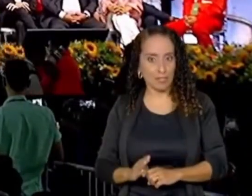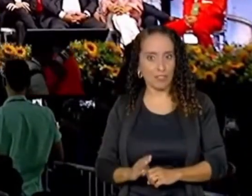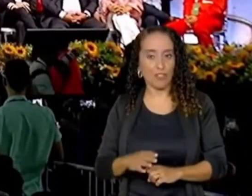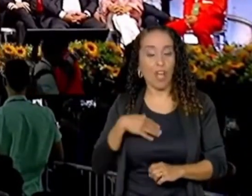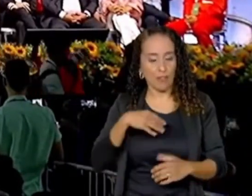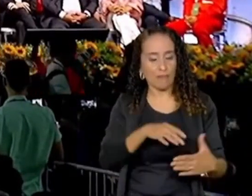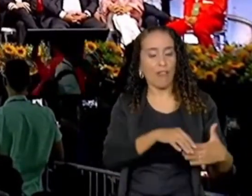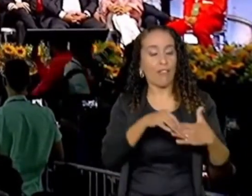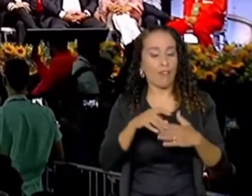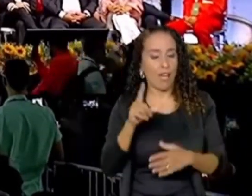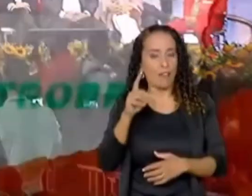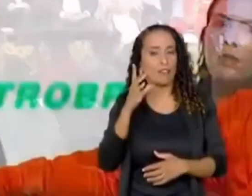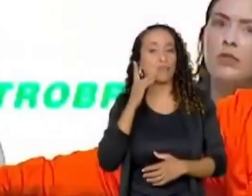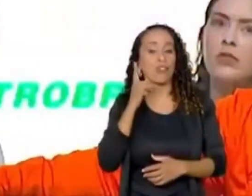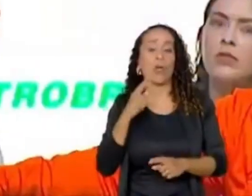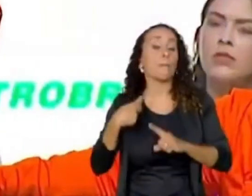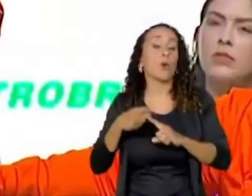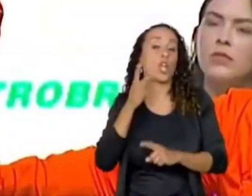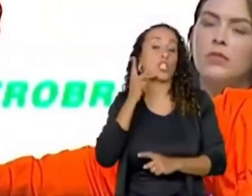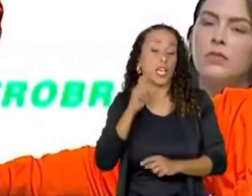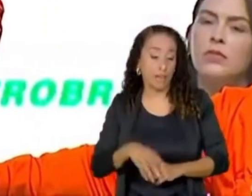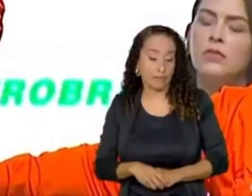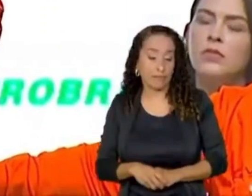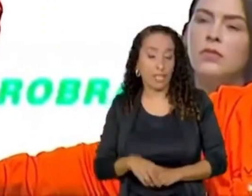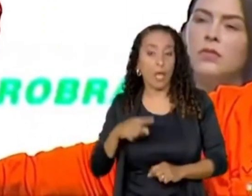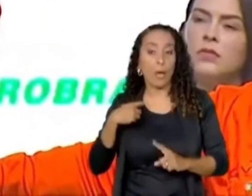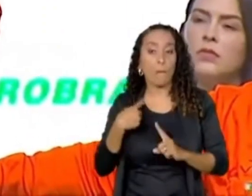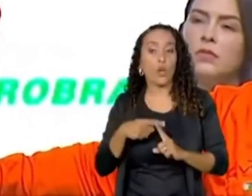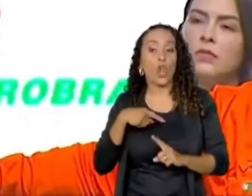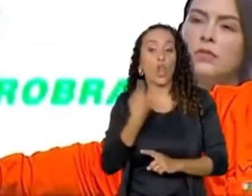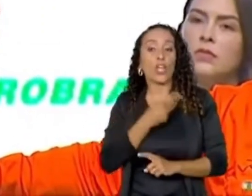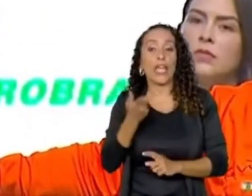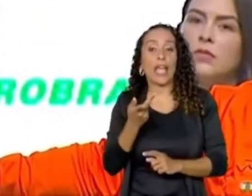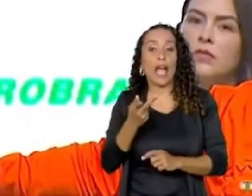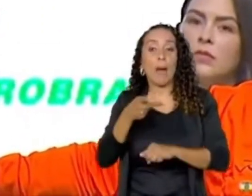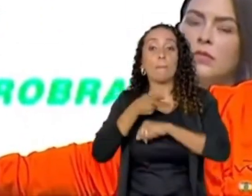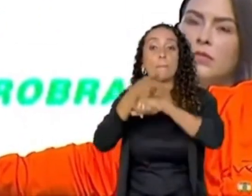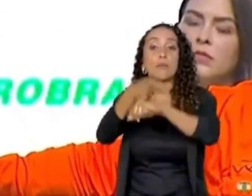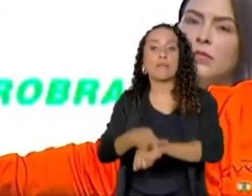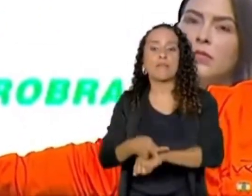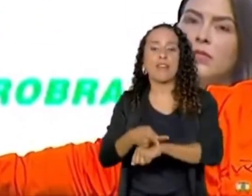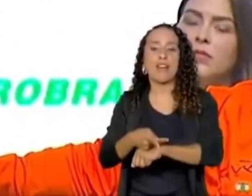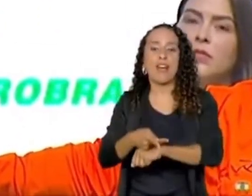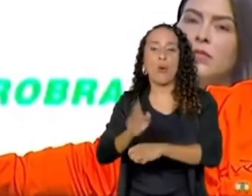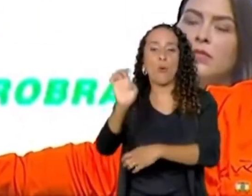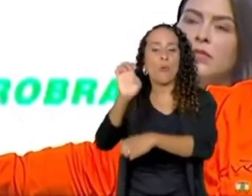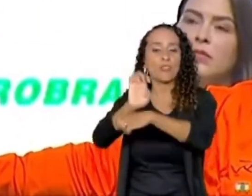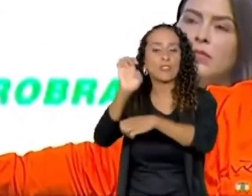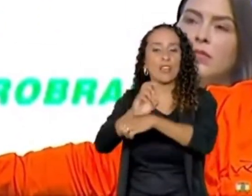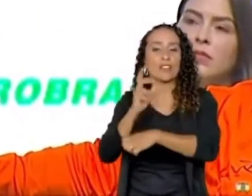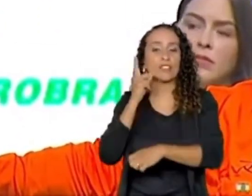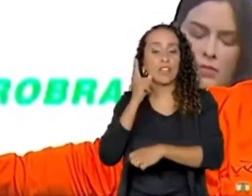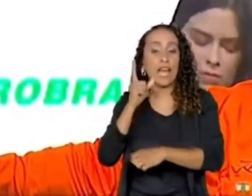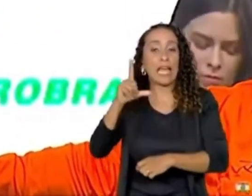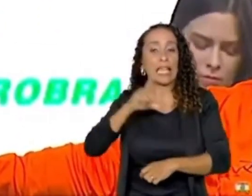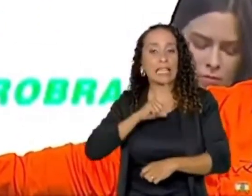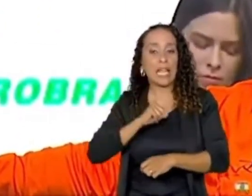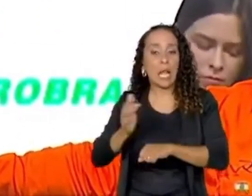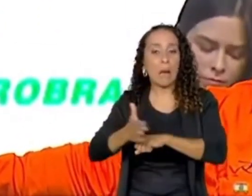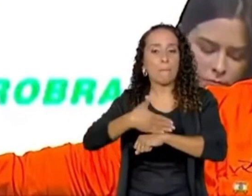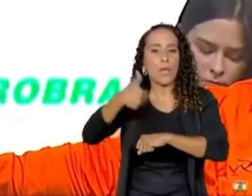Ceará. Por que o Ceará? Porque nós queremos premiar o Ceará, que é o estado que tem a